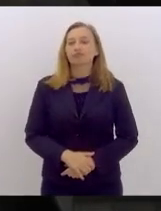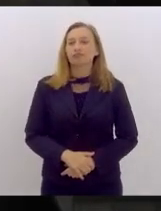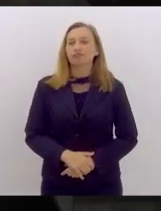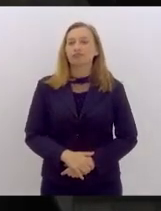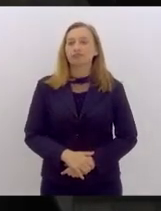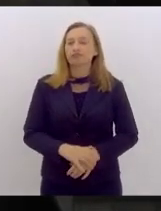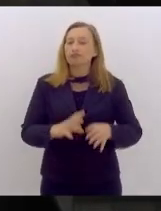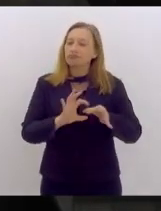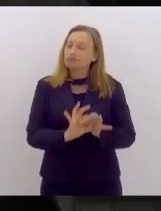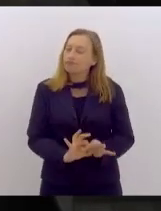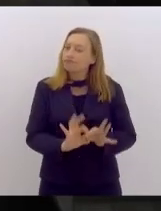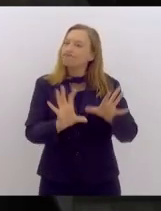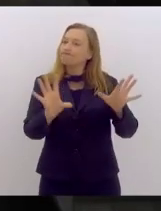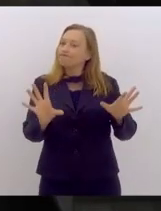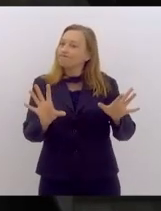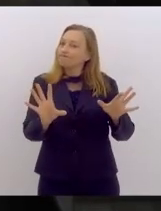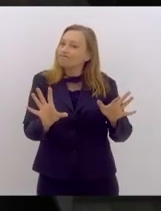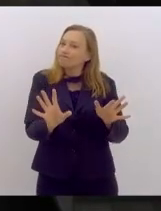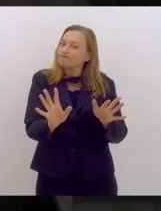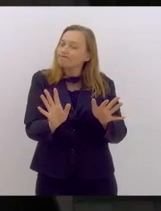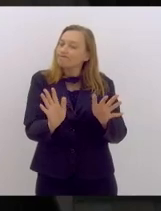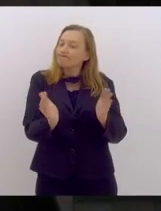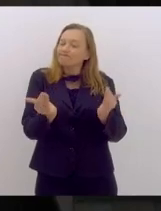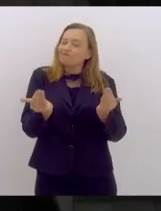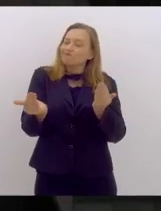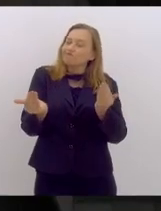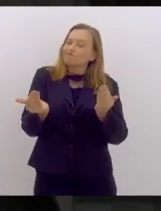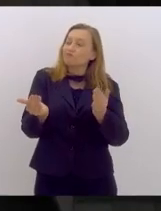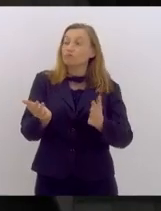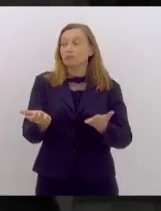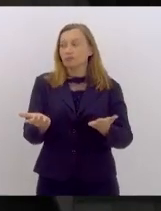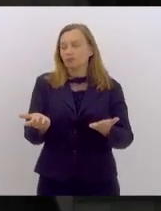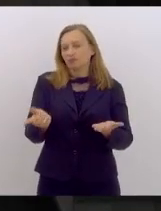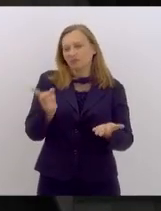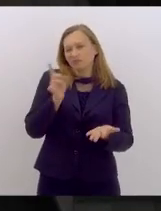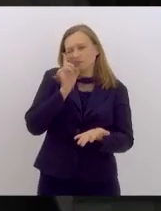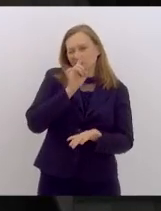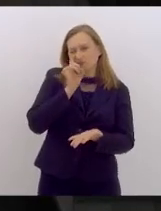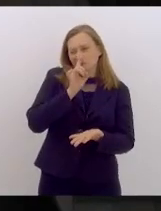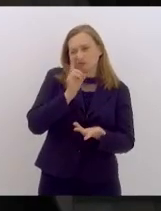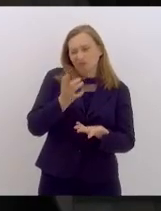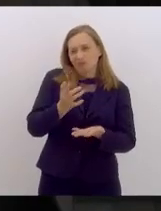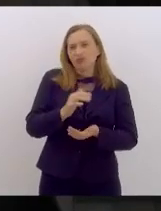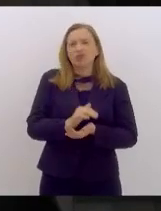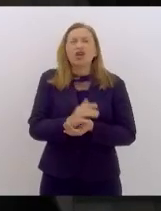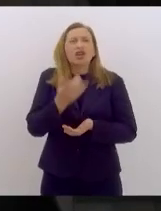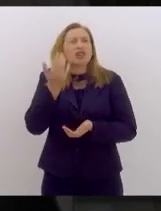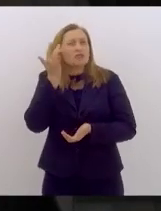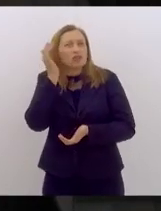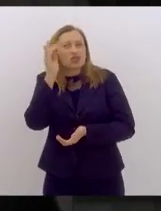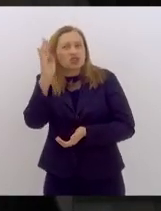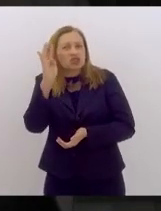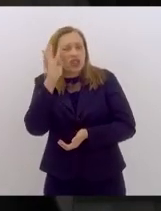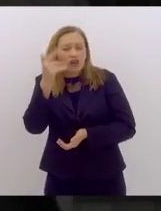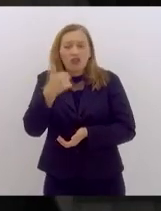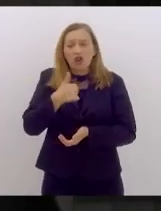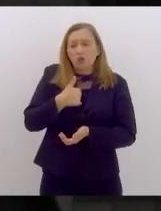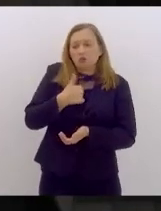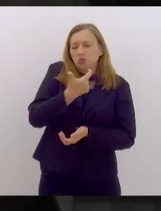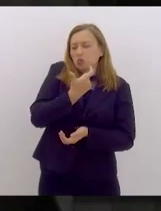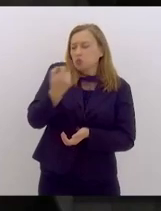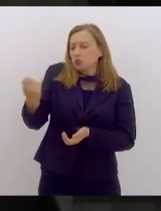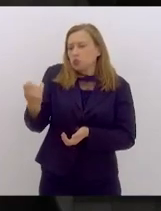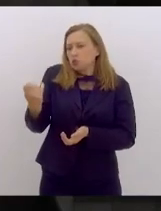deixaram muito a desejar imaginava eu que os 200